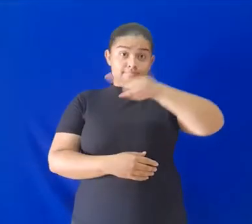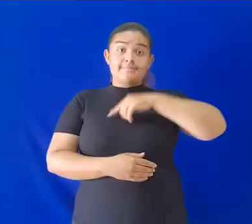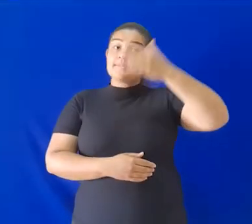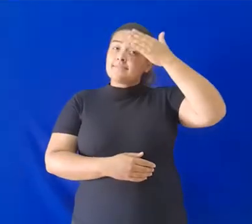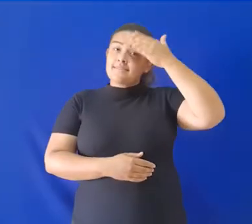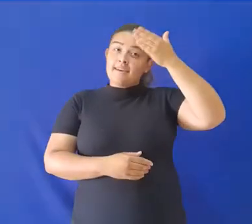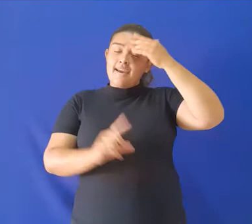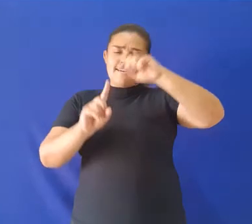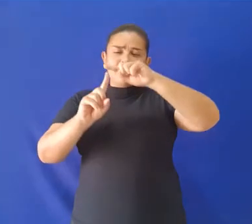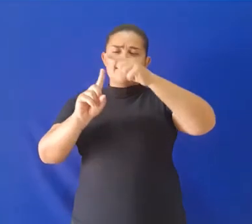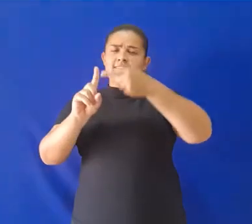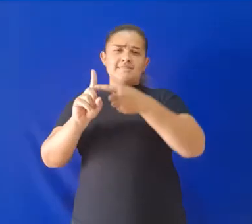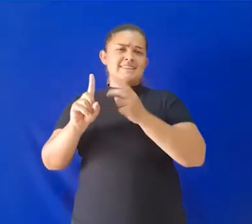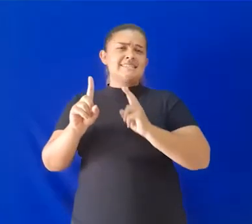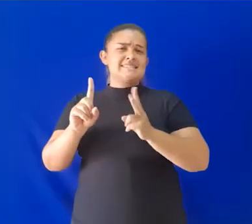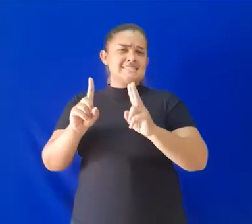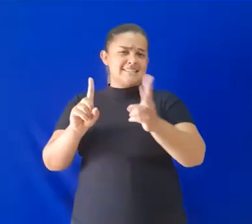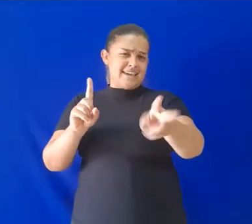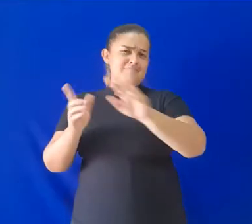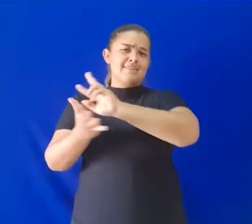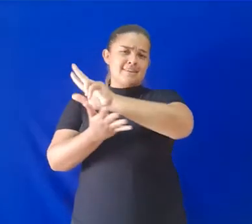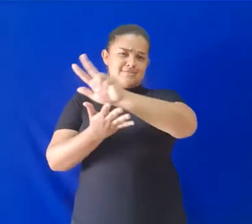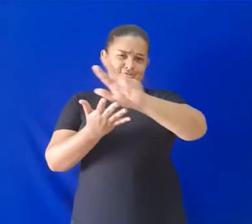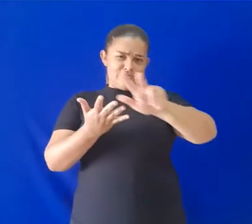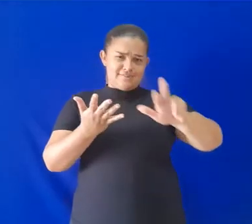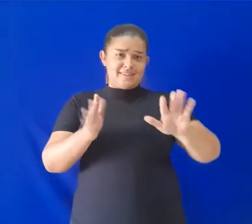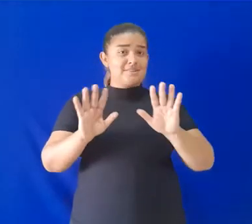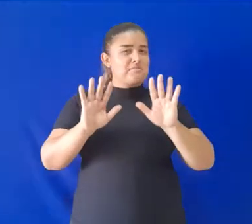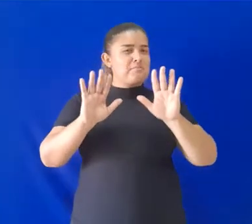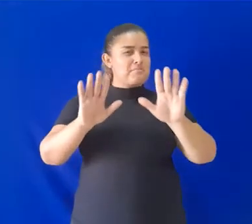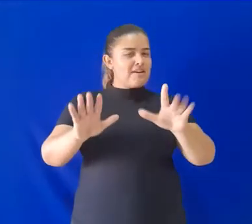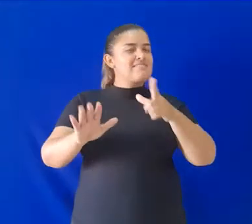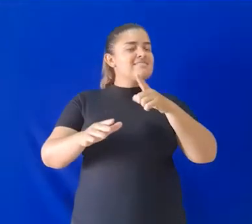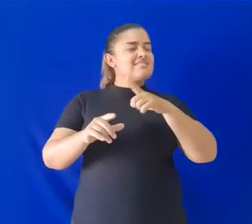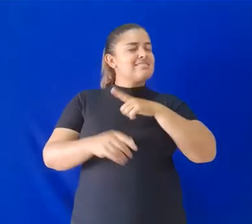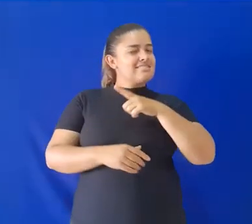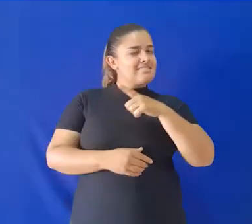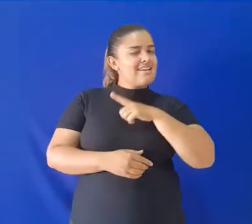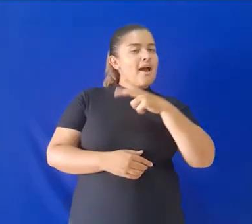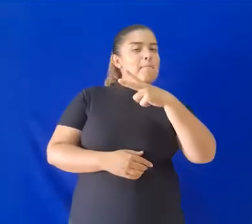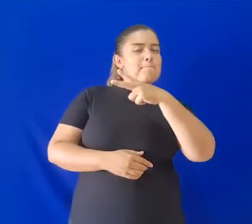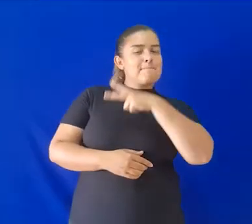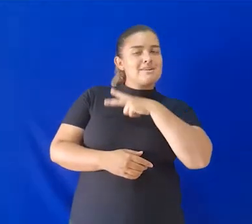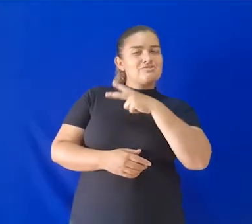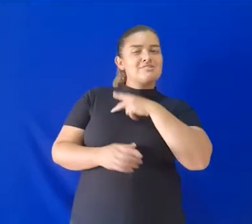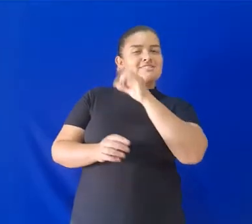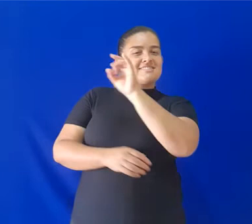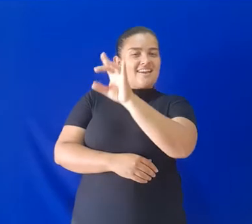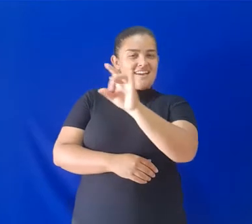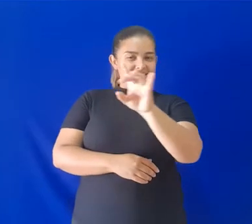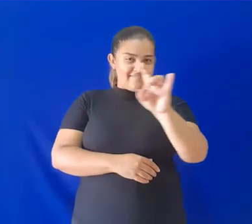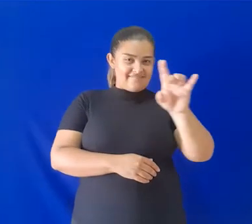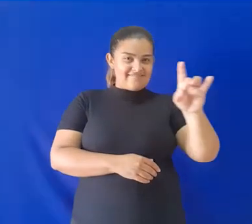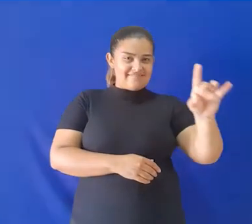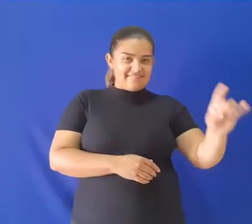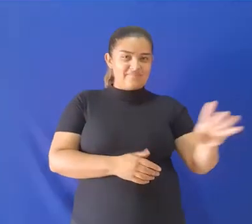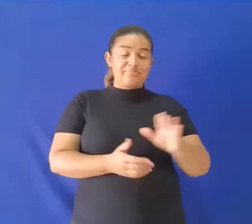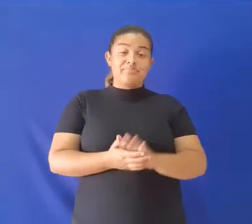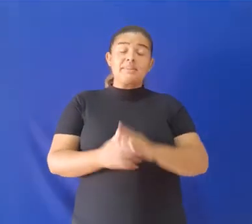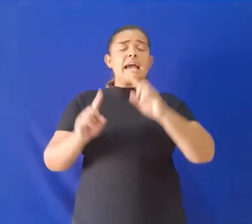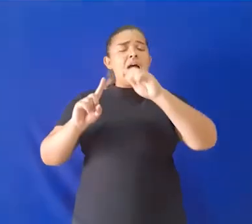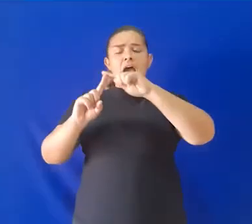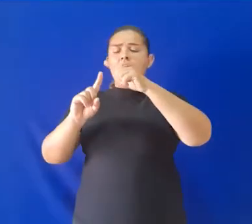que nenhuma gravidez é igual à outra, mas também tem lá suas particularidades. Então,